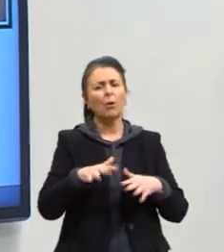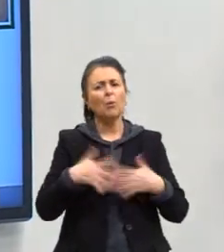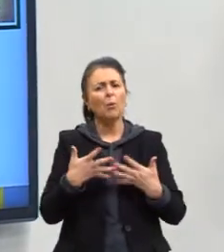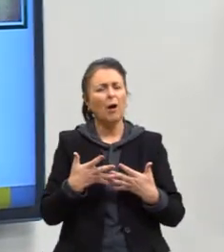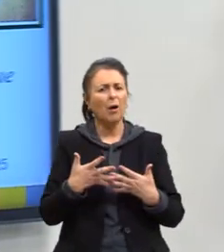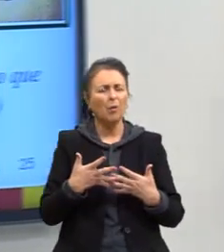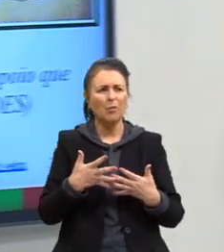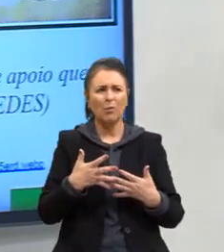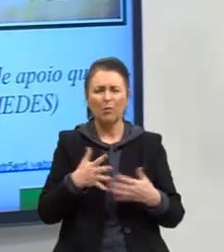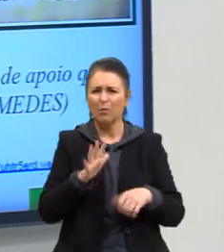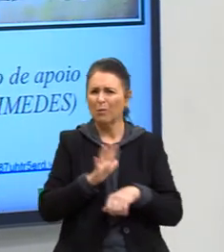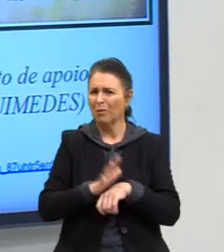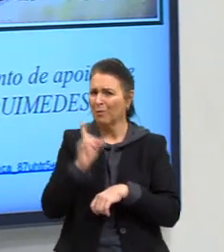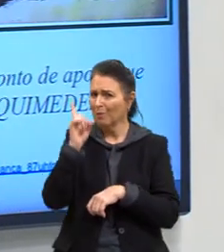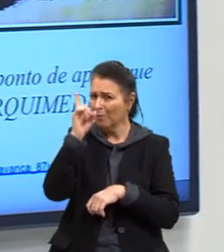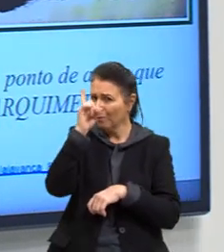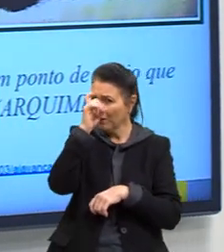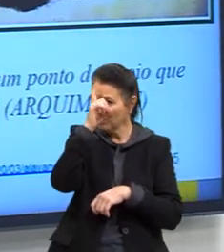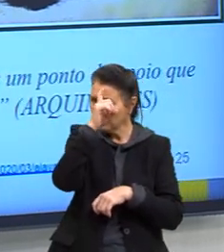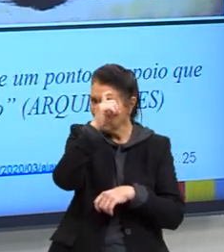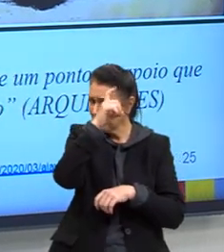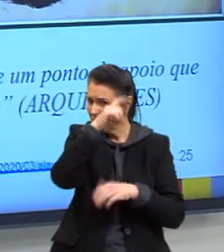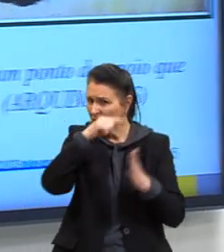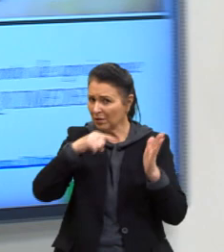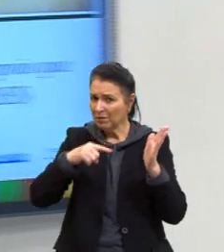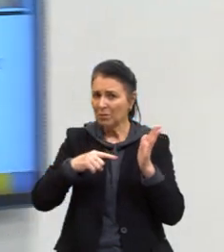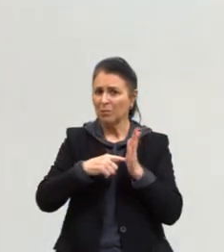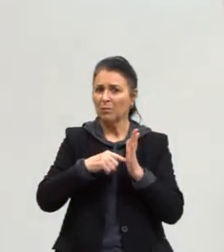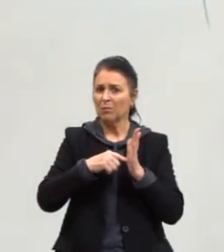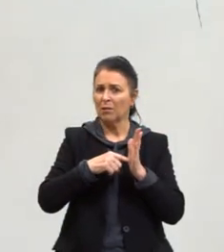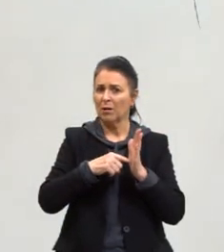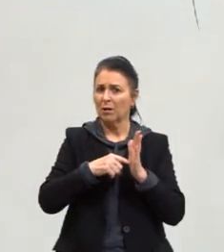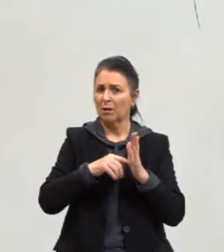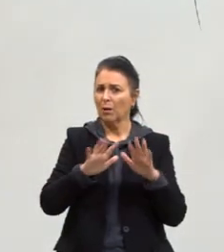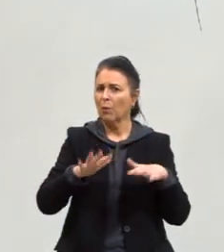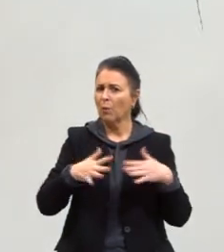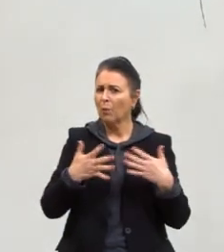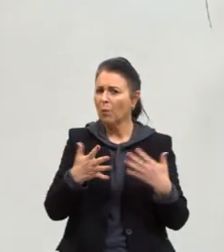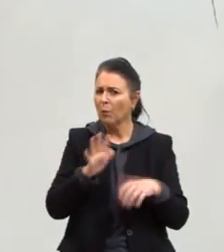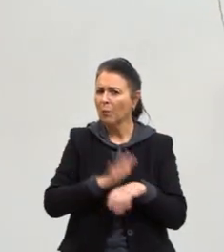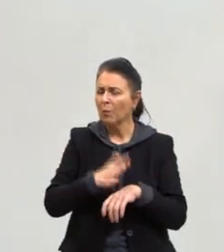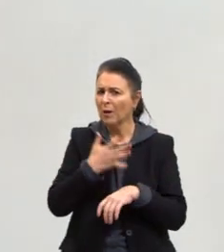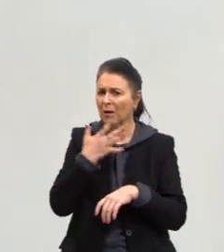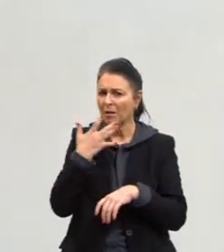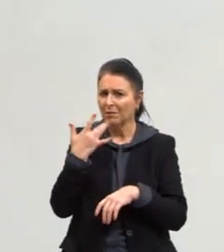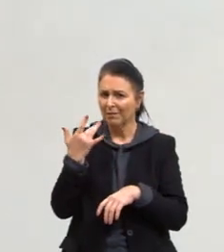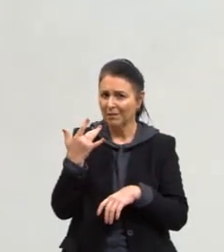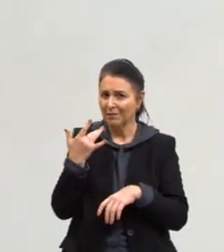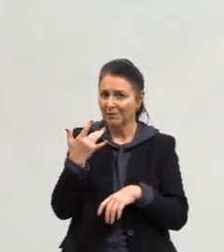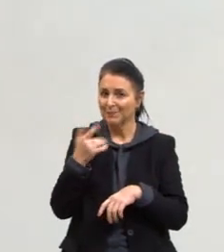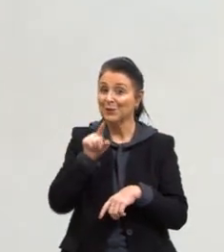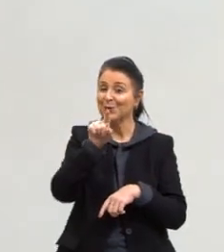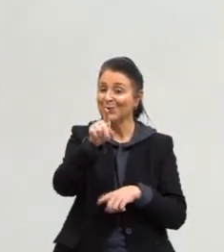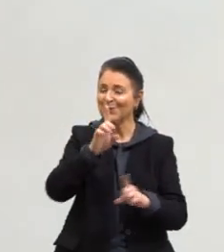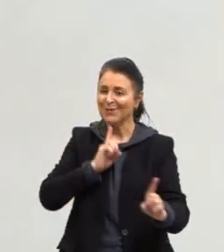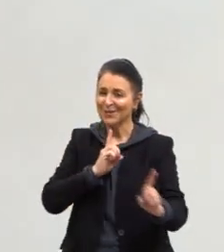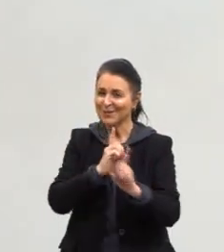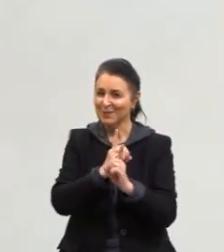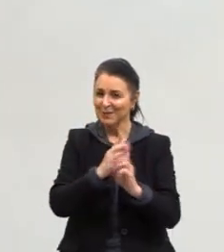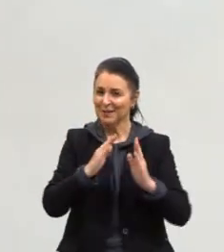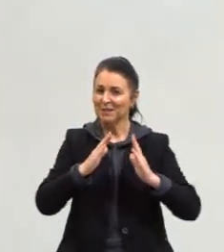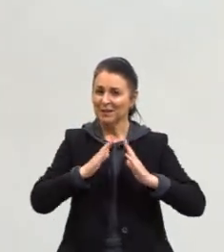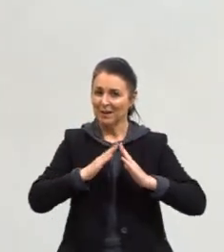dificuldade de empurrar qual vai ser mais fácil né isso aí eu vou deixar para você descobrir descobrir em casa tá mas está